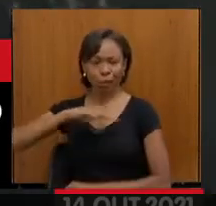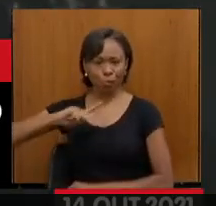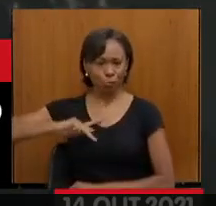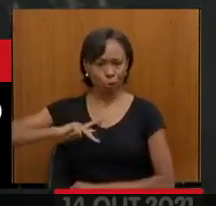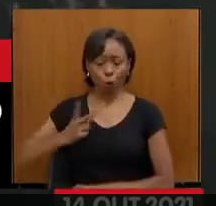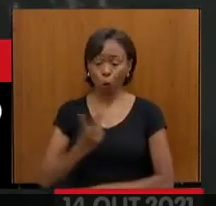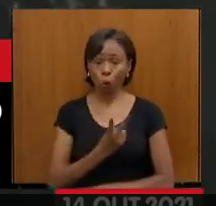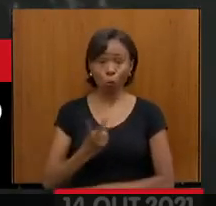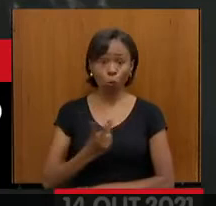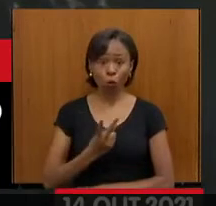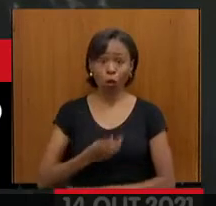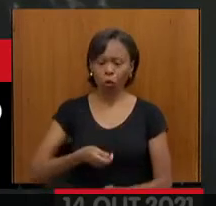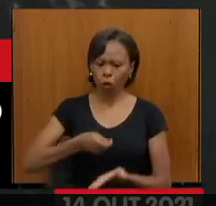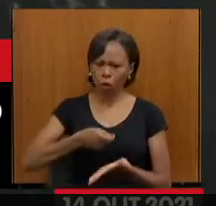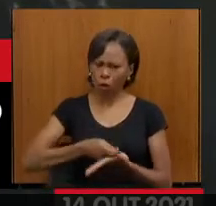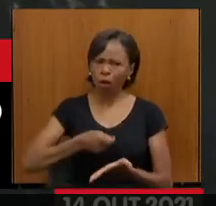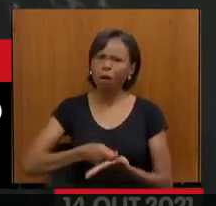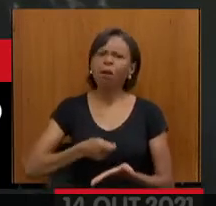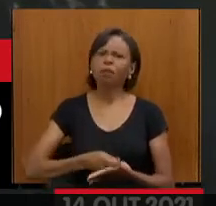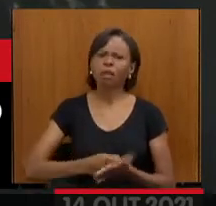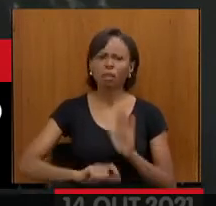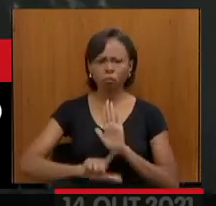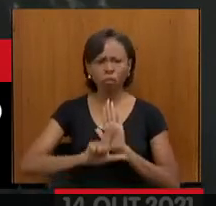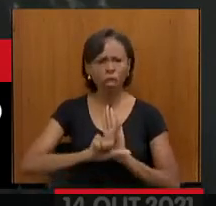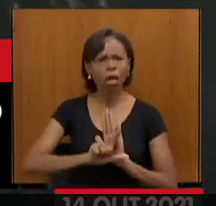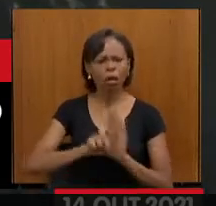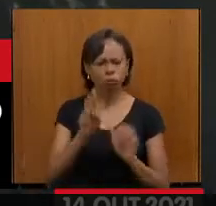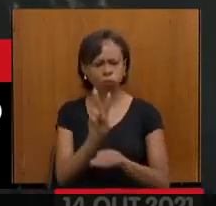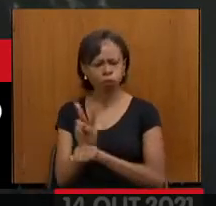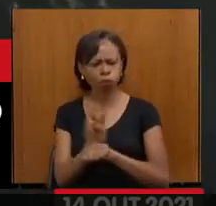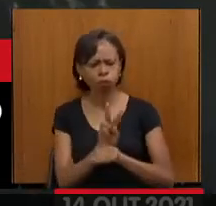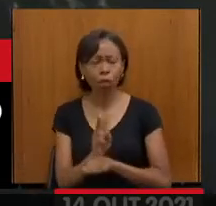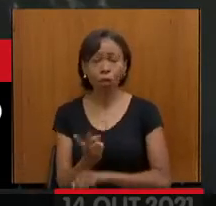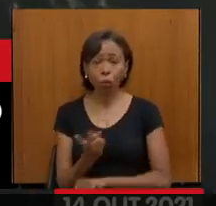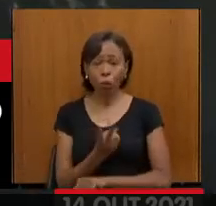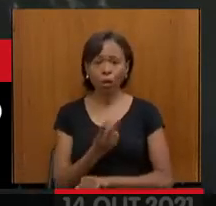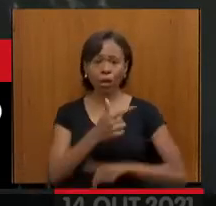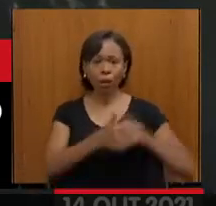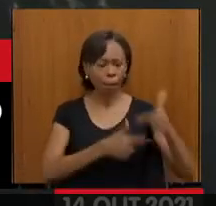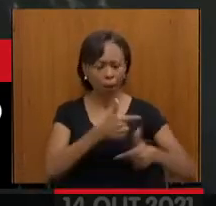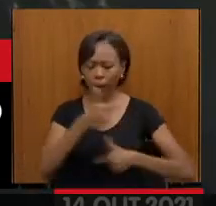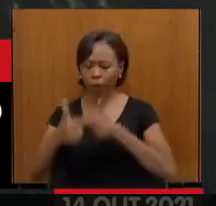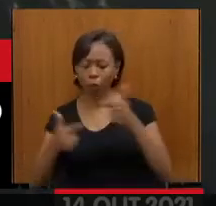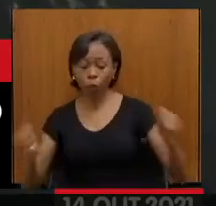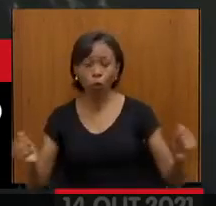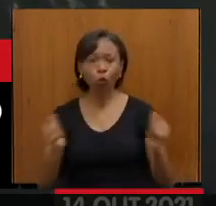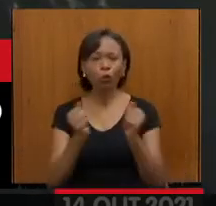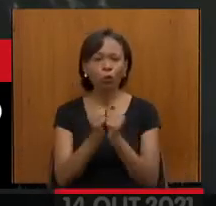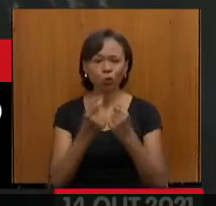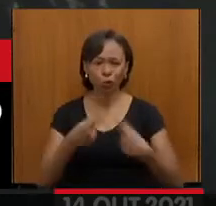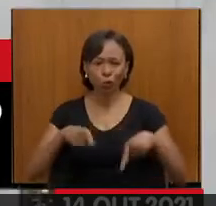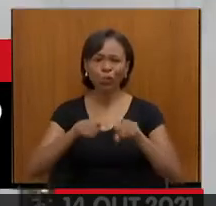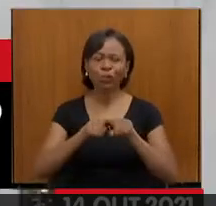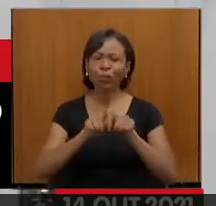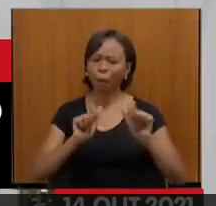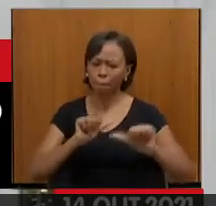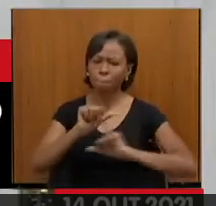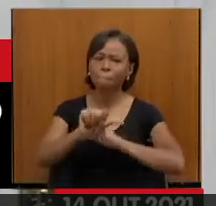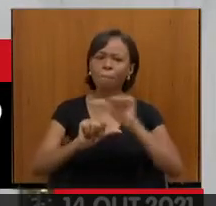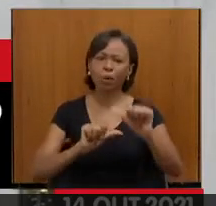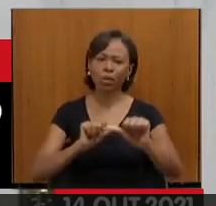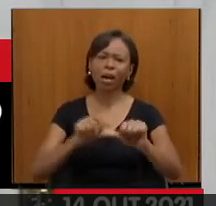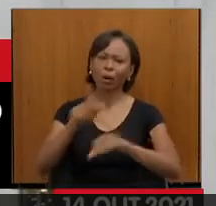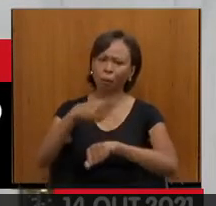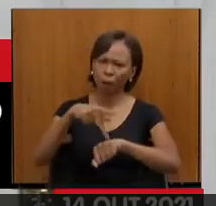de fiscalização, de cobrança, trabalham juntos, nós podemos transformar a realidade desse país.